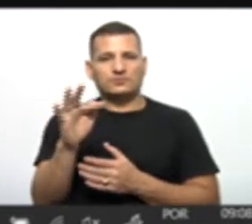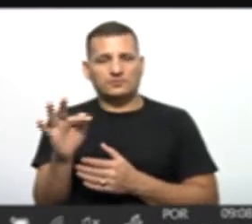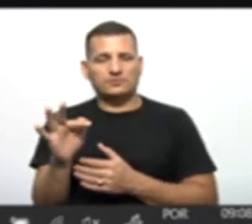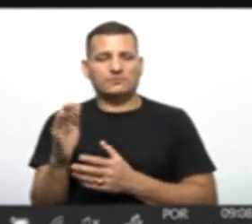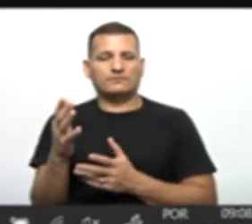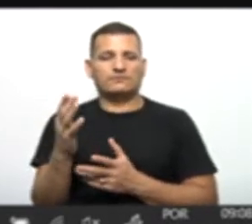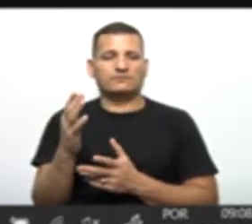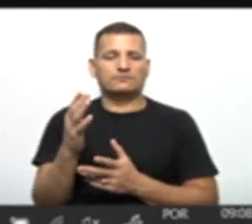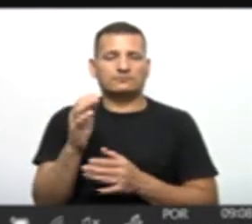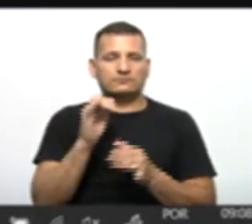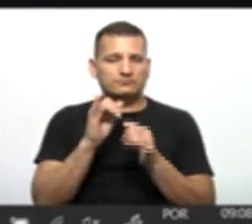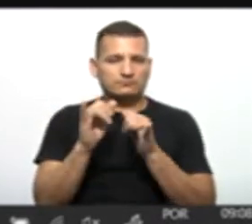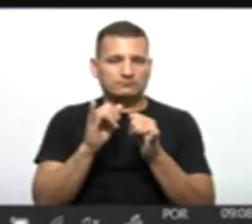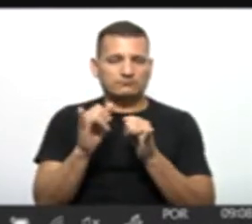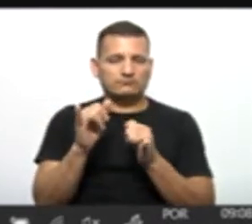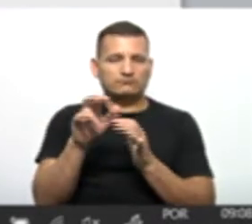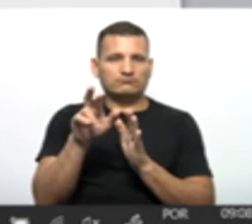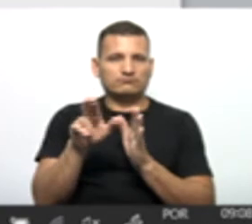fez.